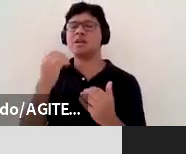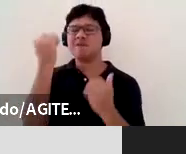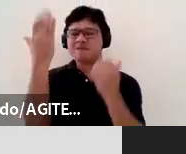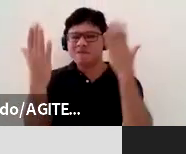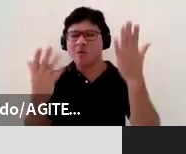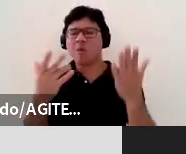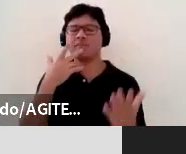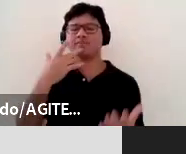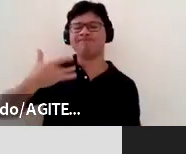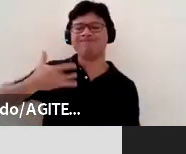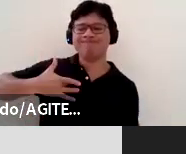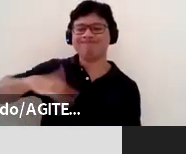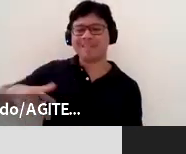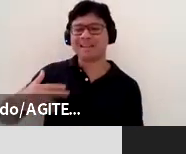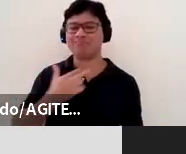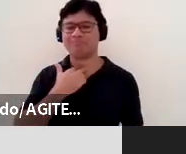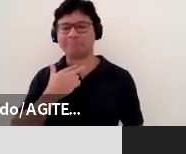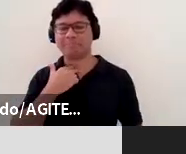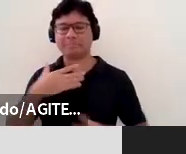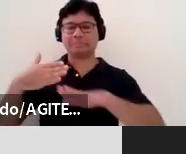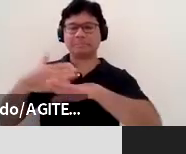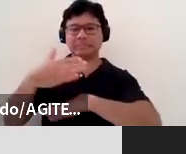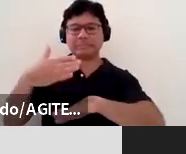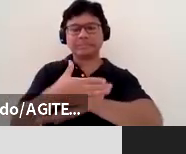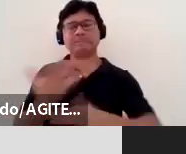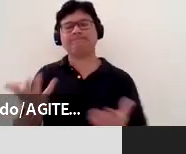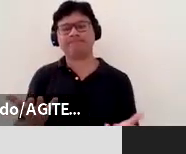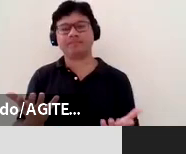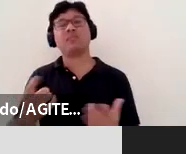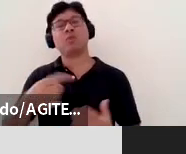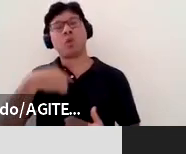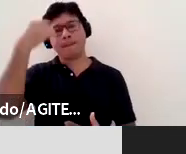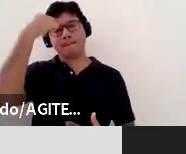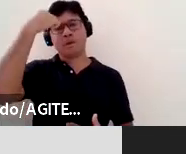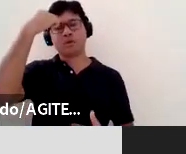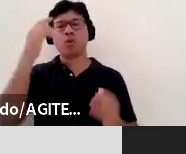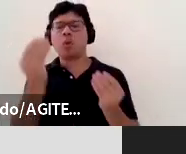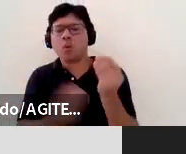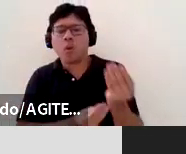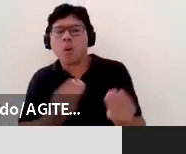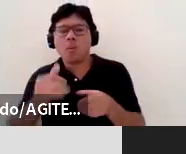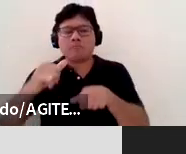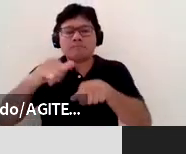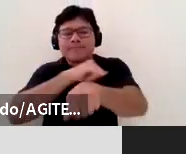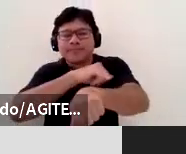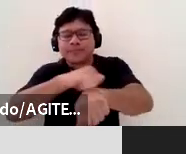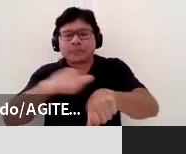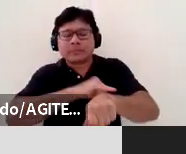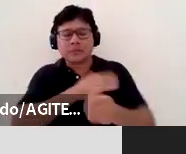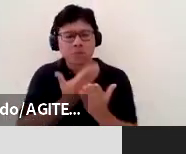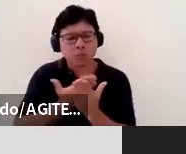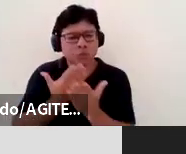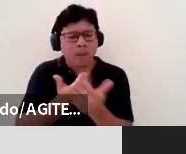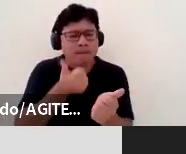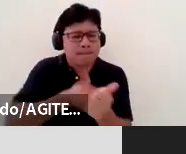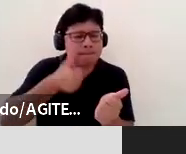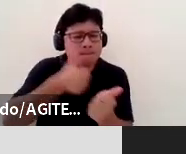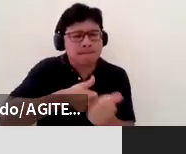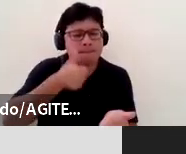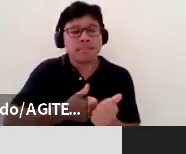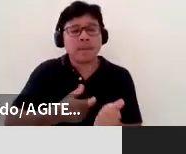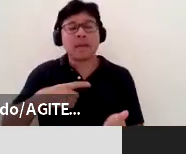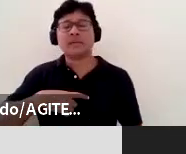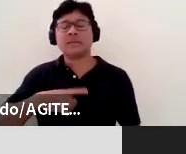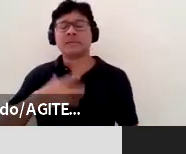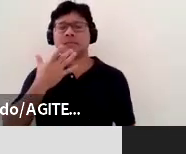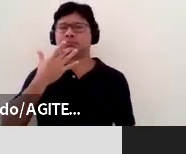de não poder participar. Então, a gente já vinha pensando como que a gente ia fazer isso, porque a gente tinha muito receio de